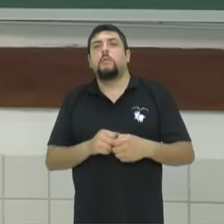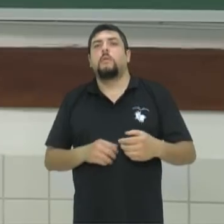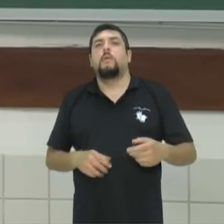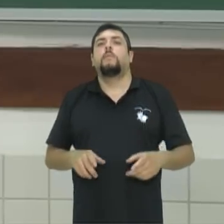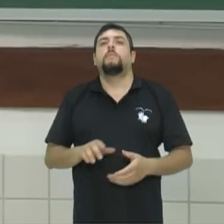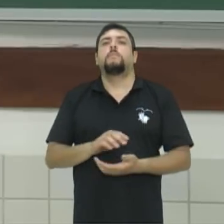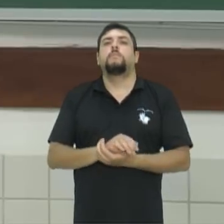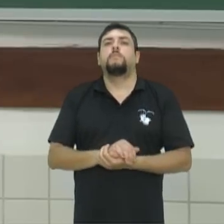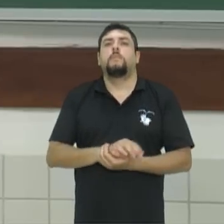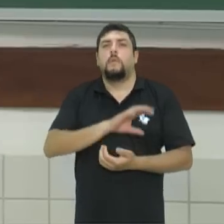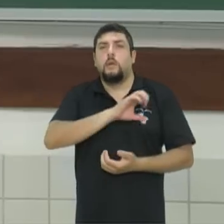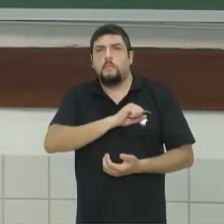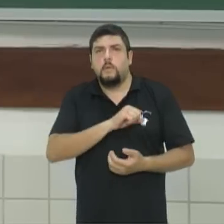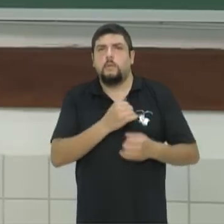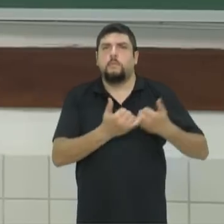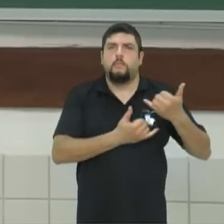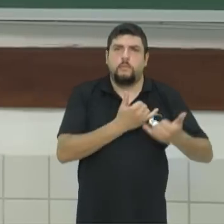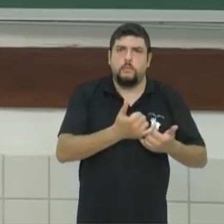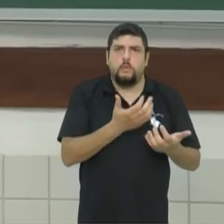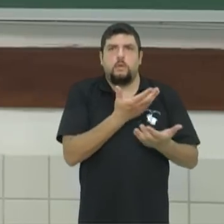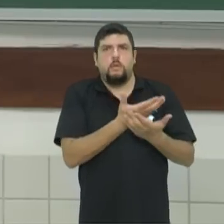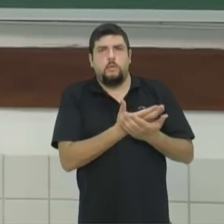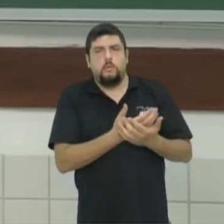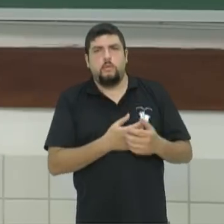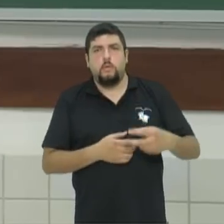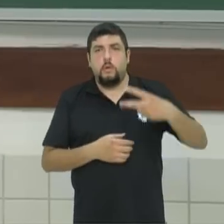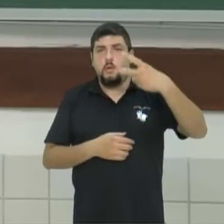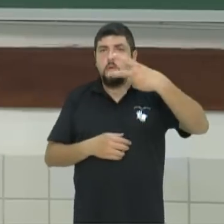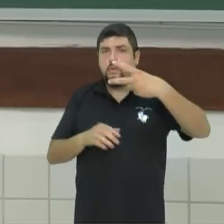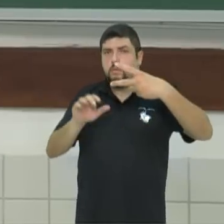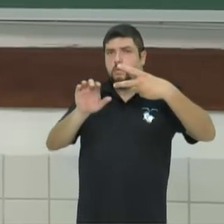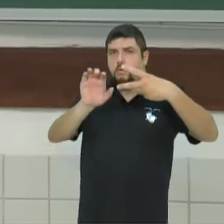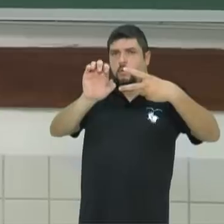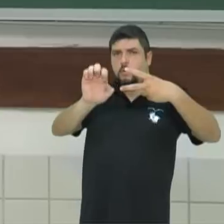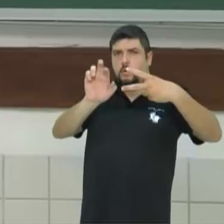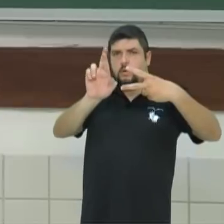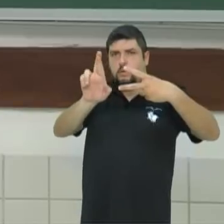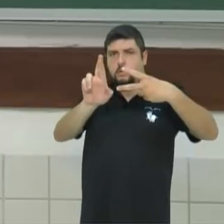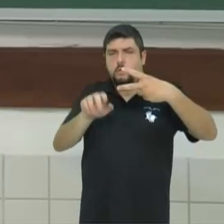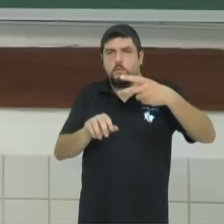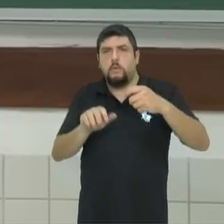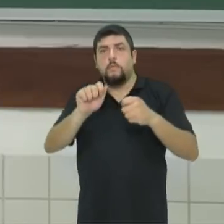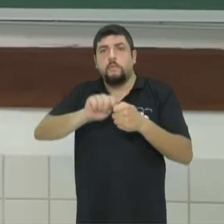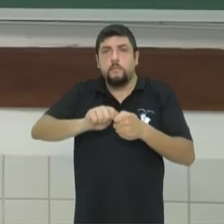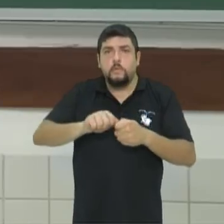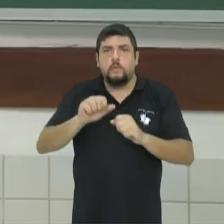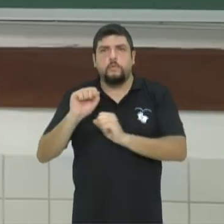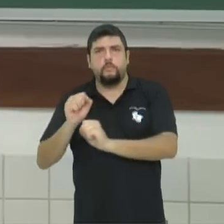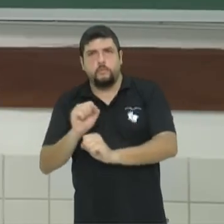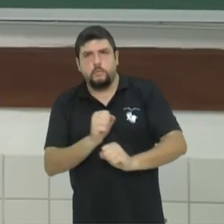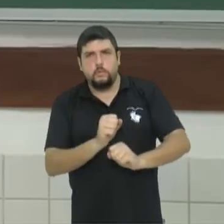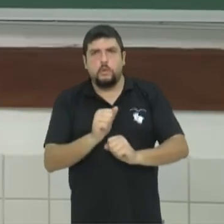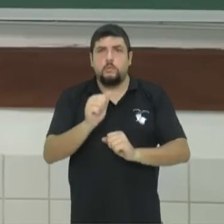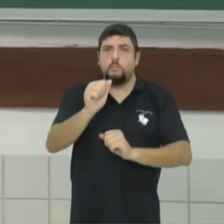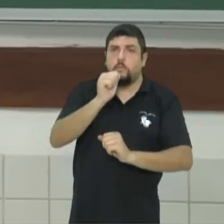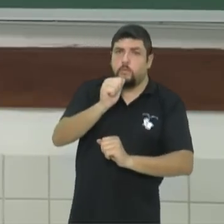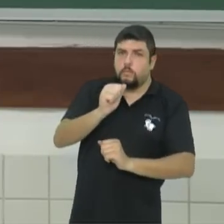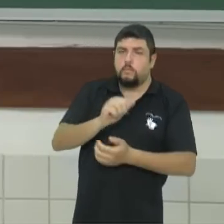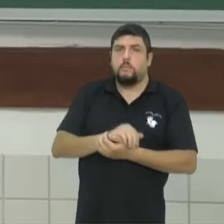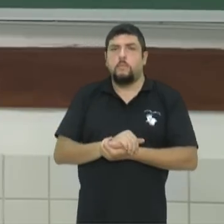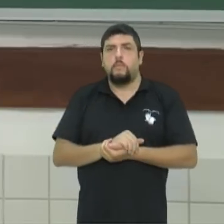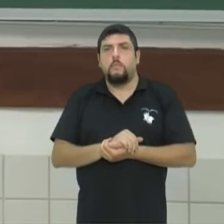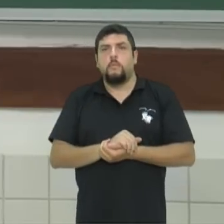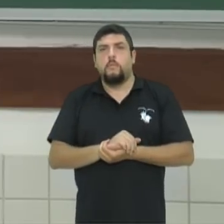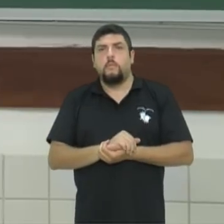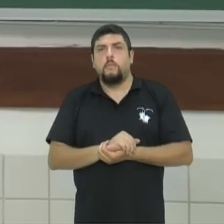estudar. Verbos da segunda conjugação em ir, fazer, resolver, varrer, enfim, beber. E verbos da